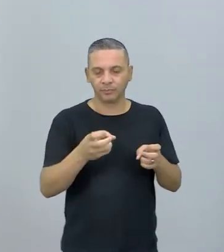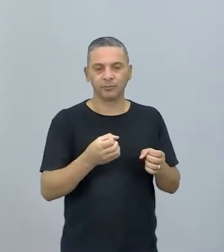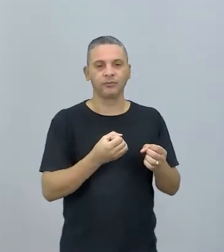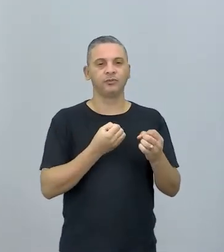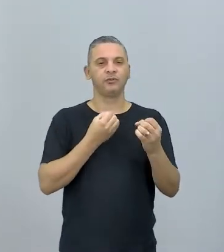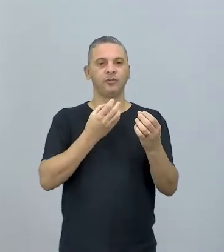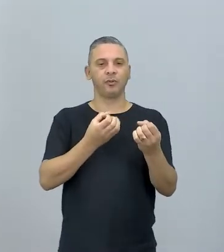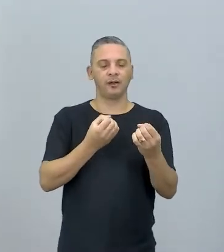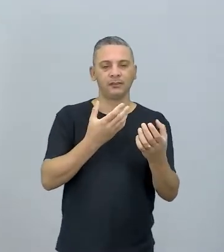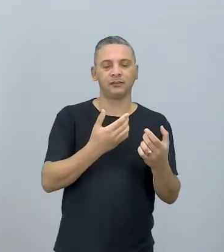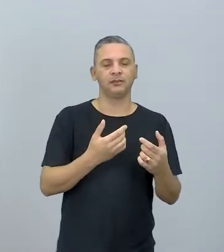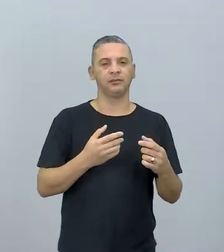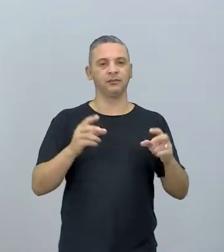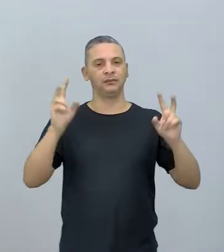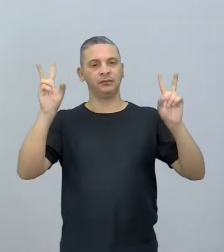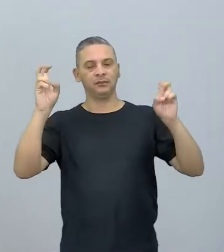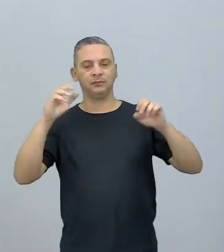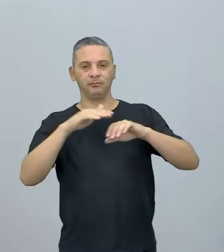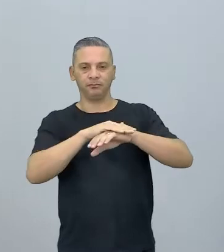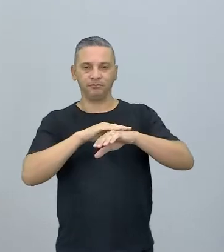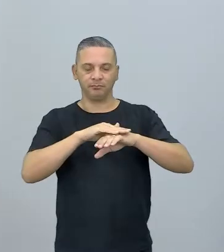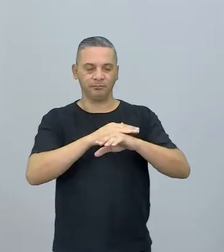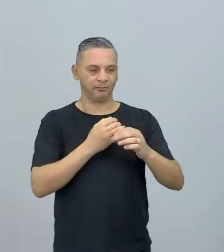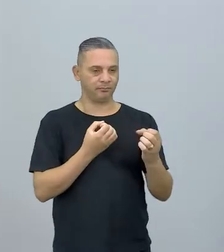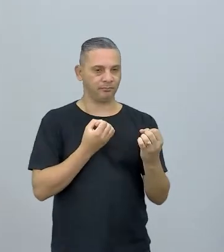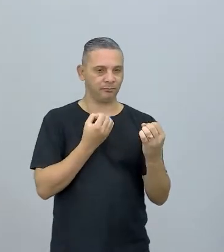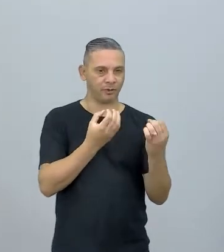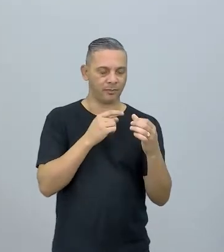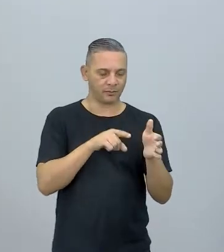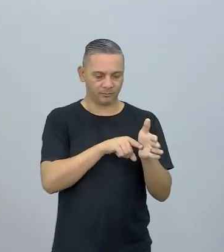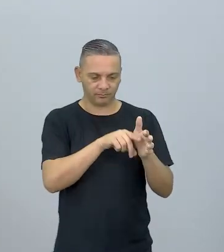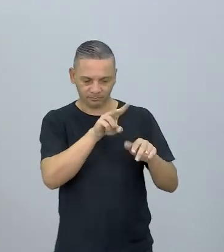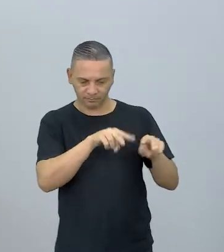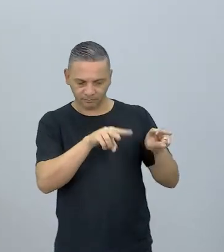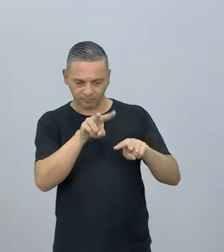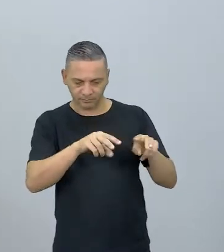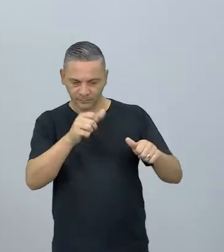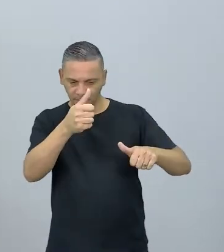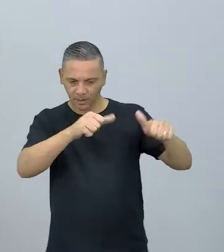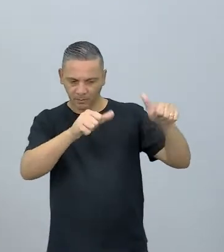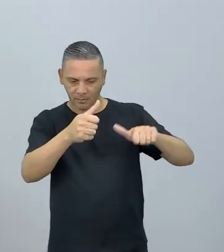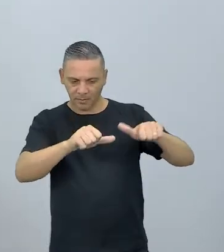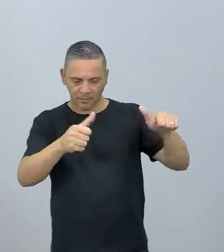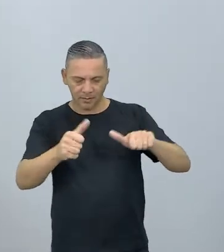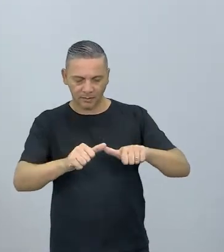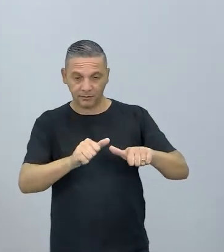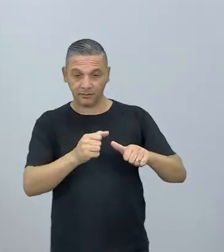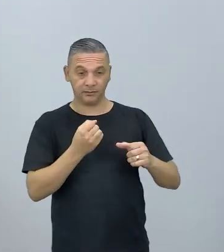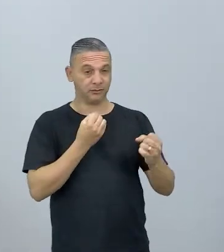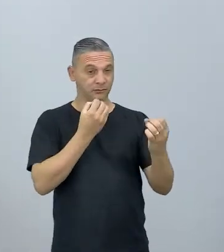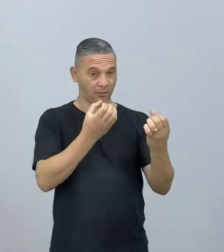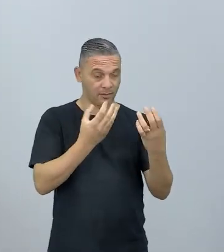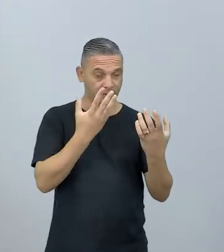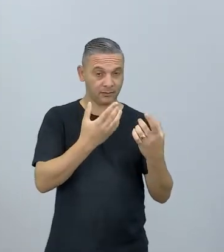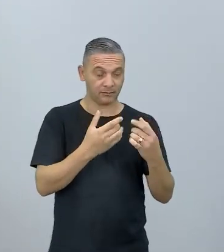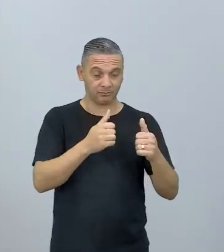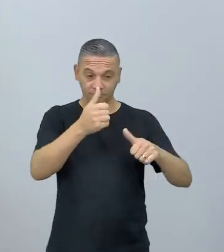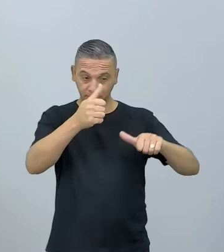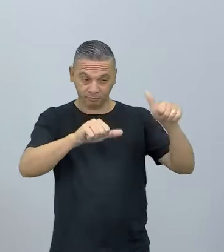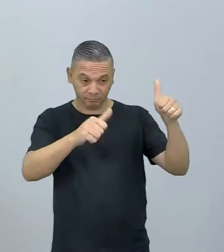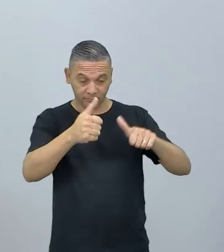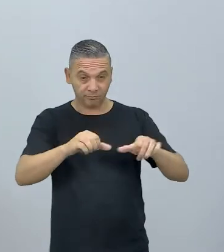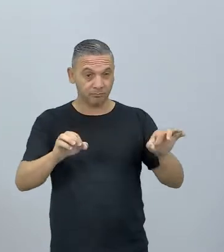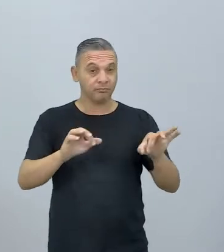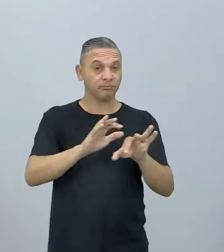vamos trabalhar com esses dados, né? Que isso significa analisar os dados, e com essa análise